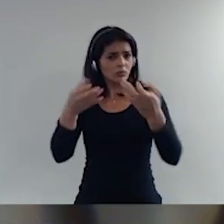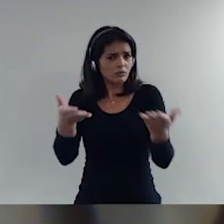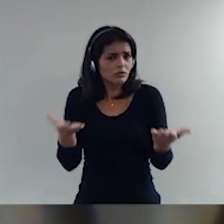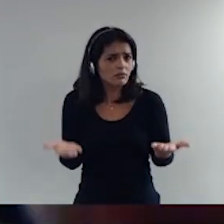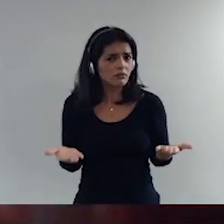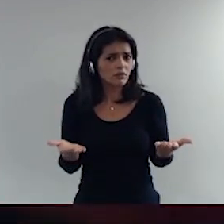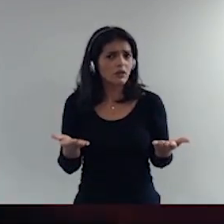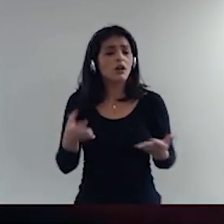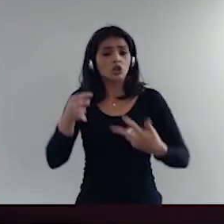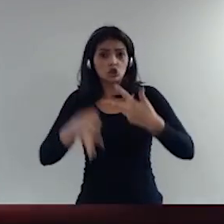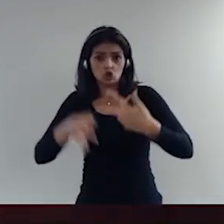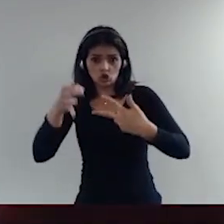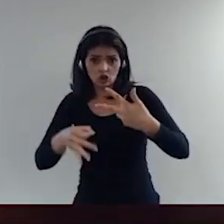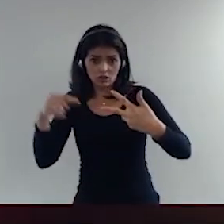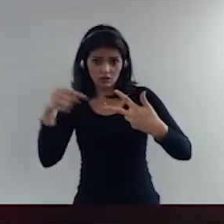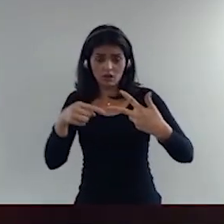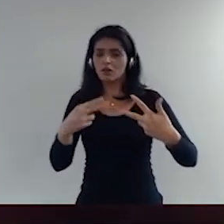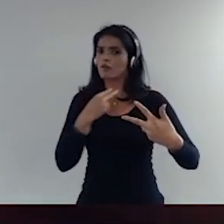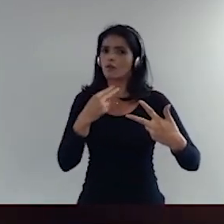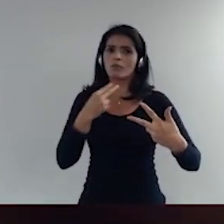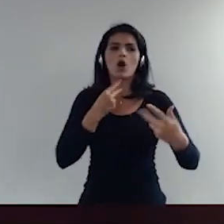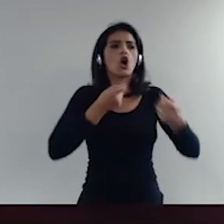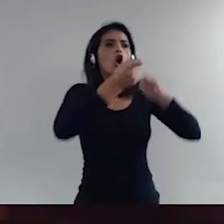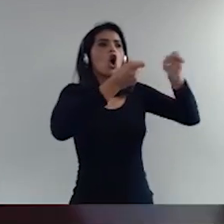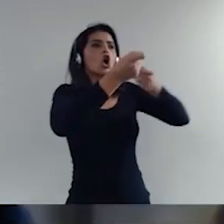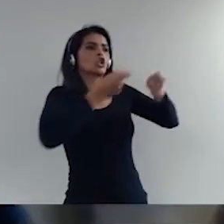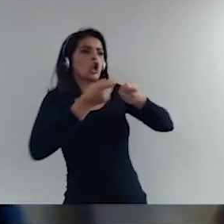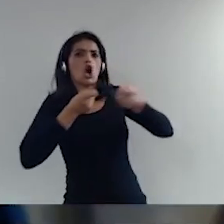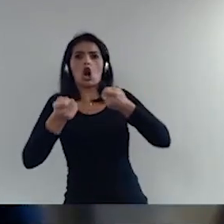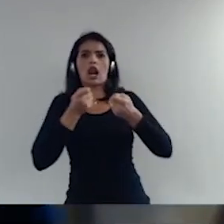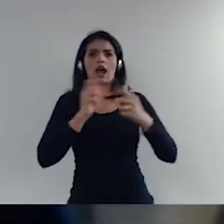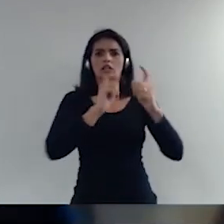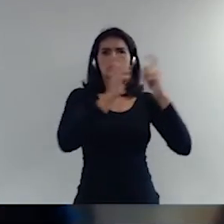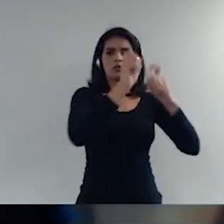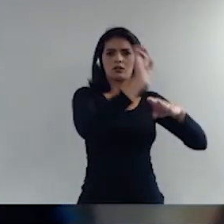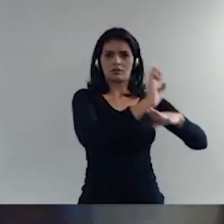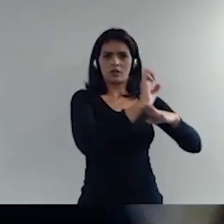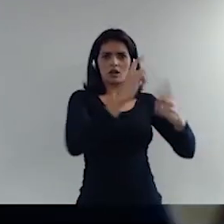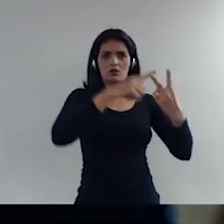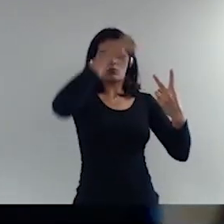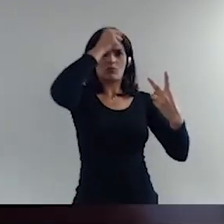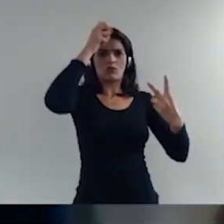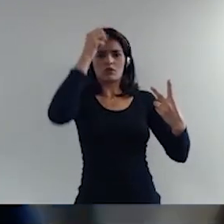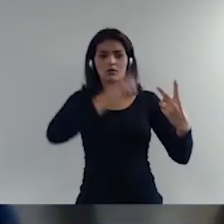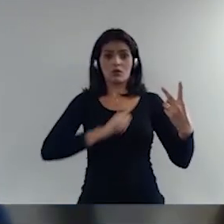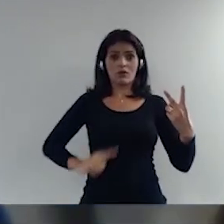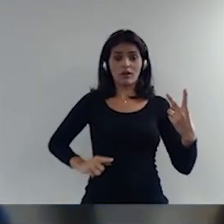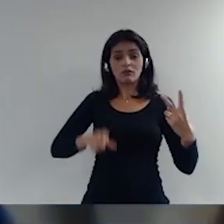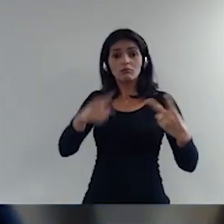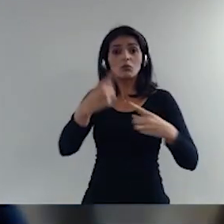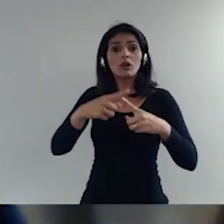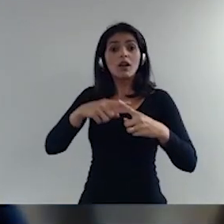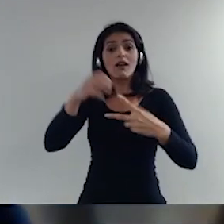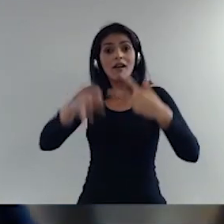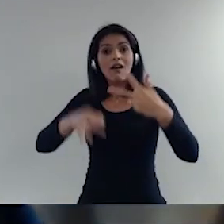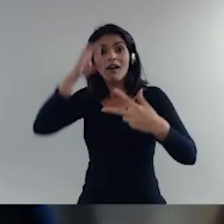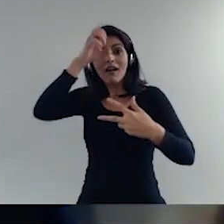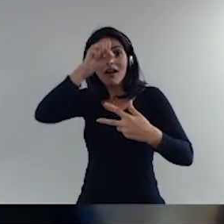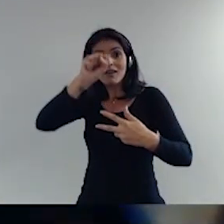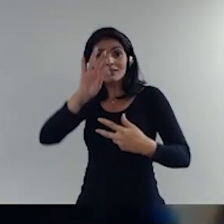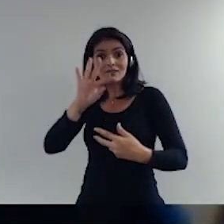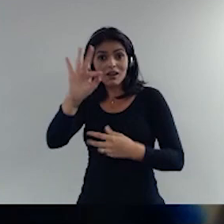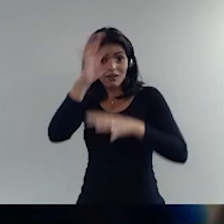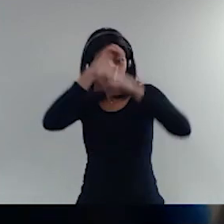Não, o judiciário não pode controlar o ato administrativo em relação à pandemia, porque o Supremo disse que cabe aos